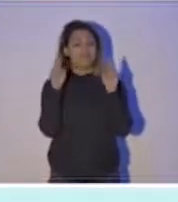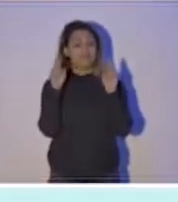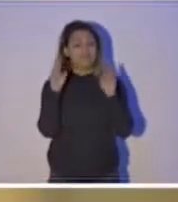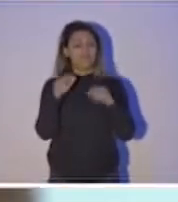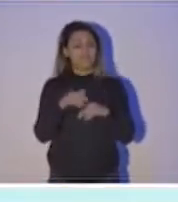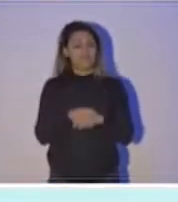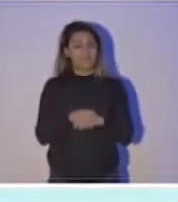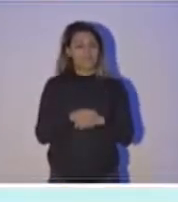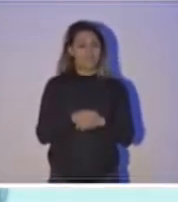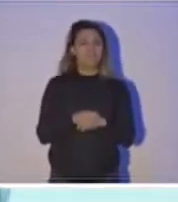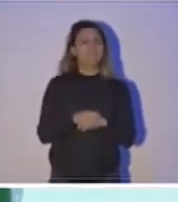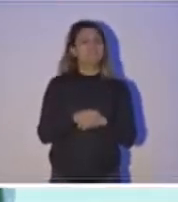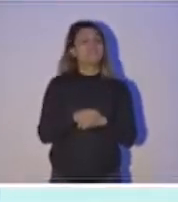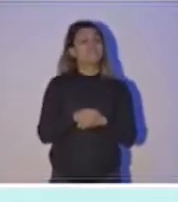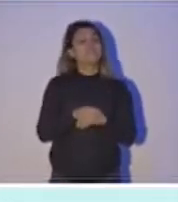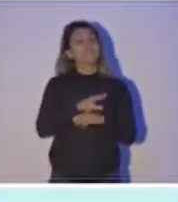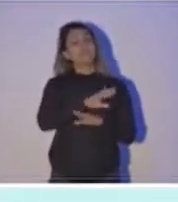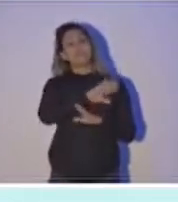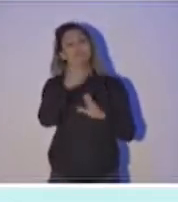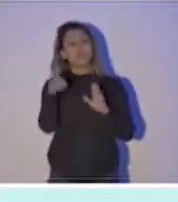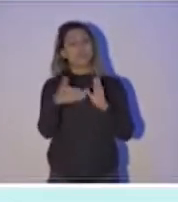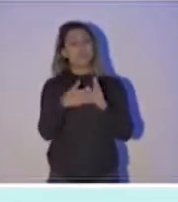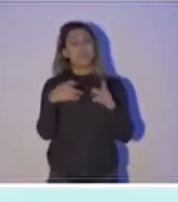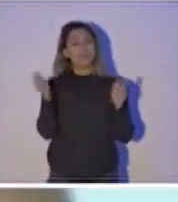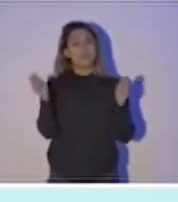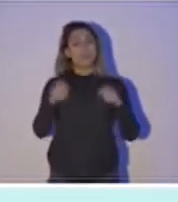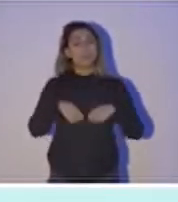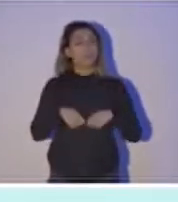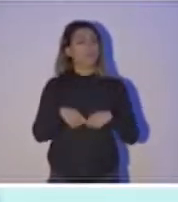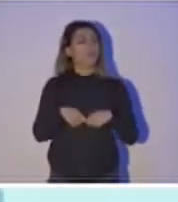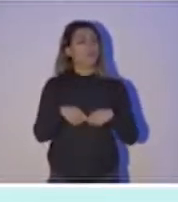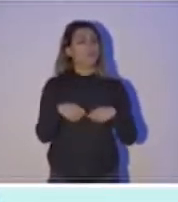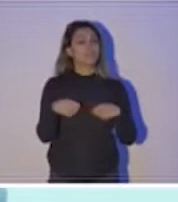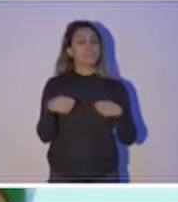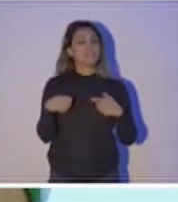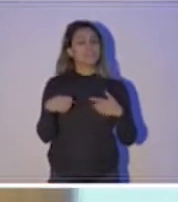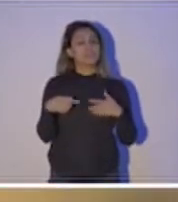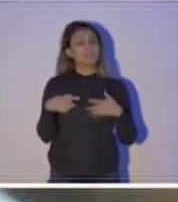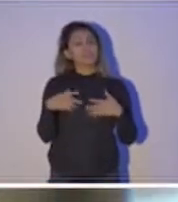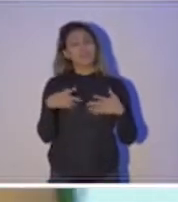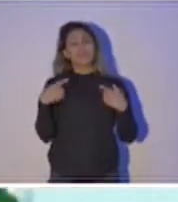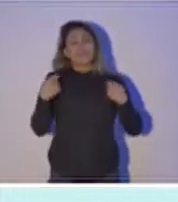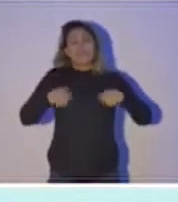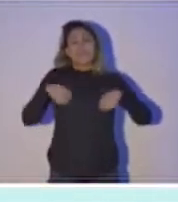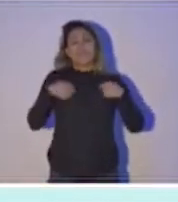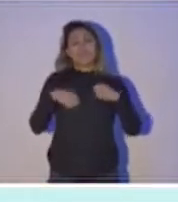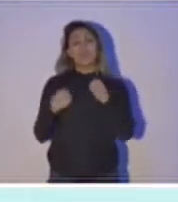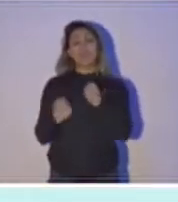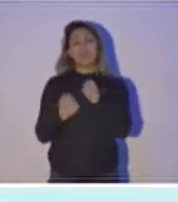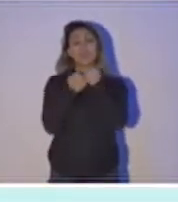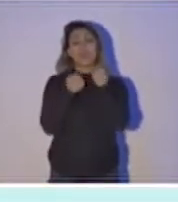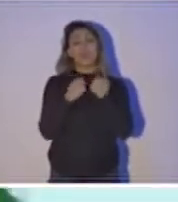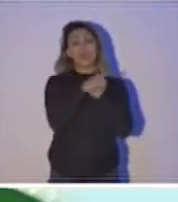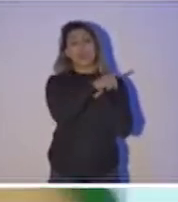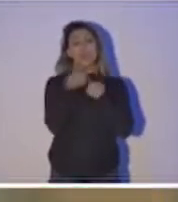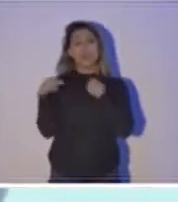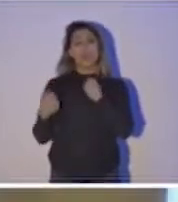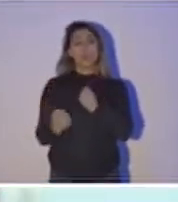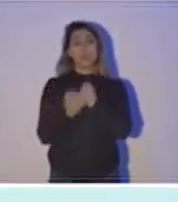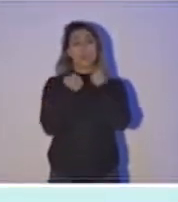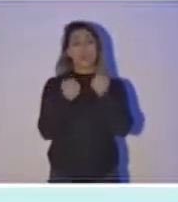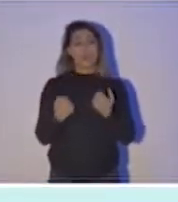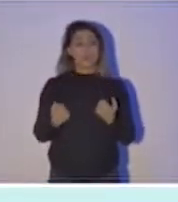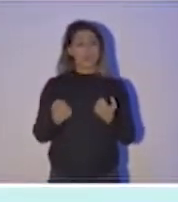todos nós temos a capacidade e precisamos do apoio de vocês. Sem o apoio de vocês, a gente não é nada. Precisamos que